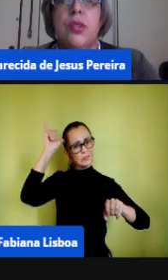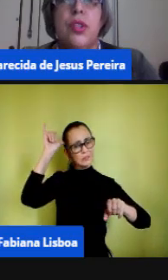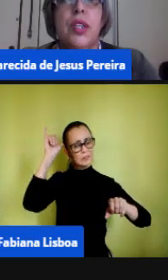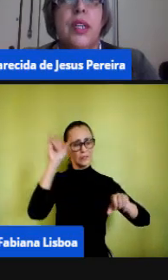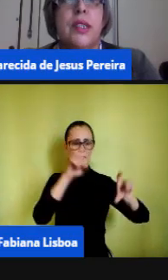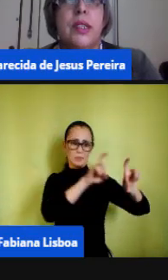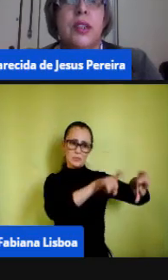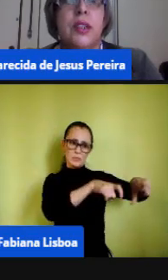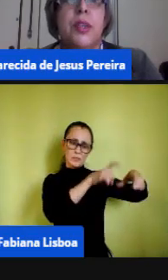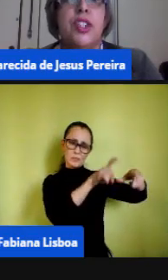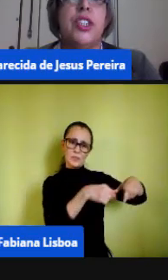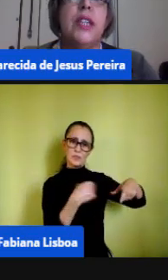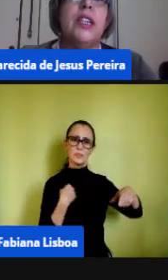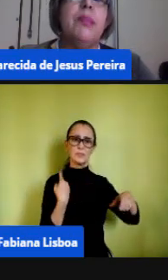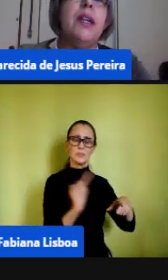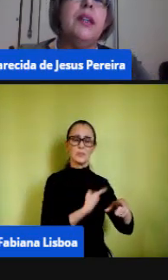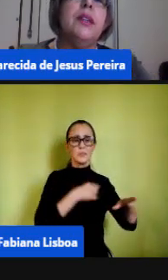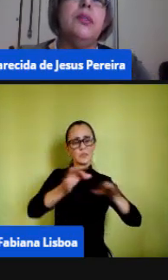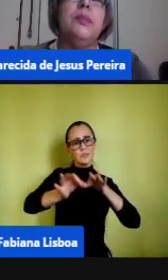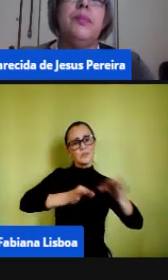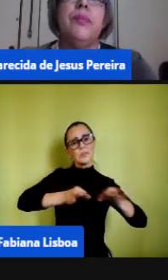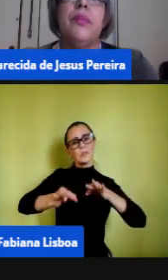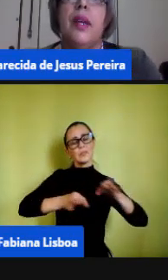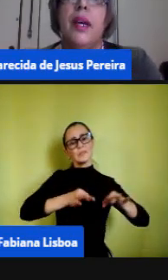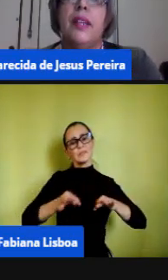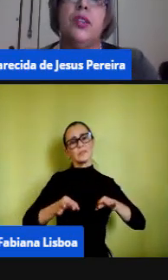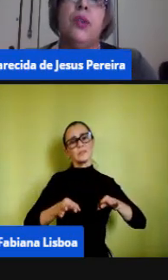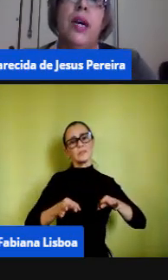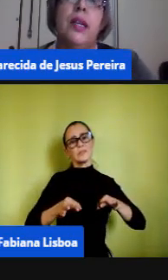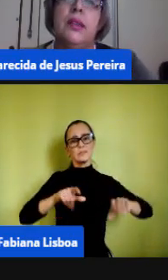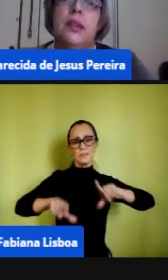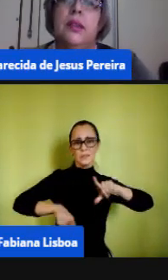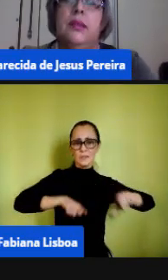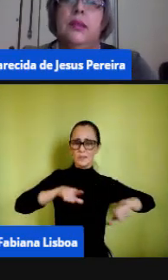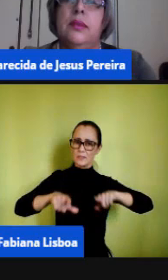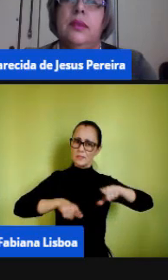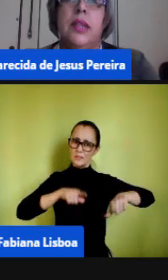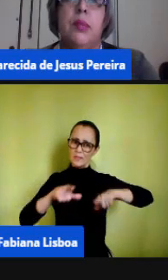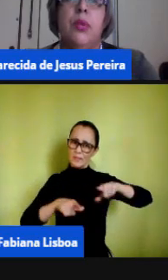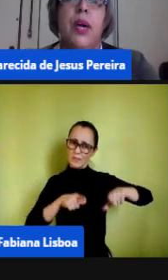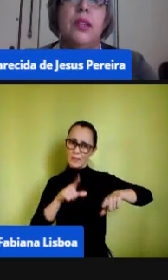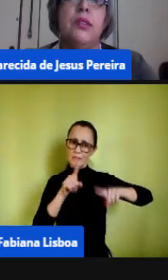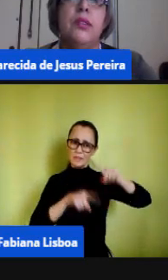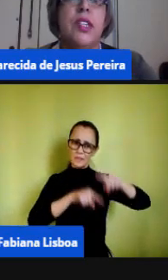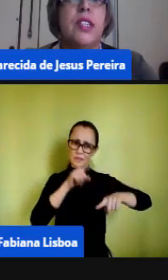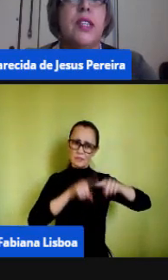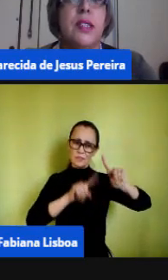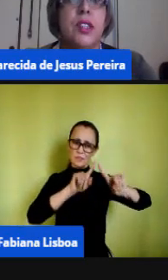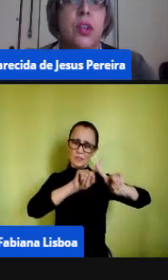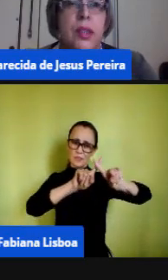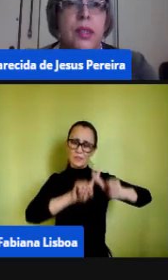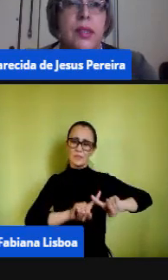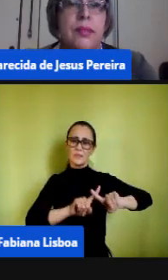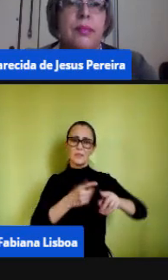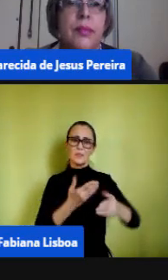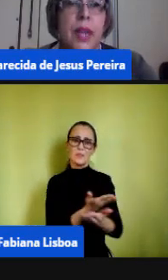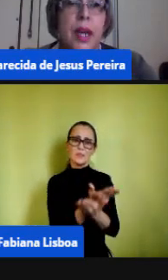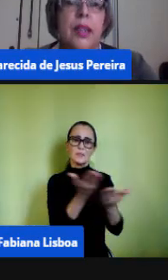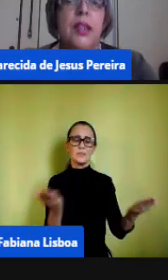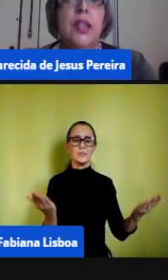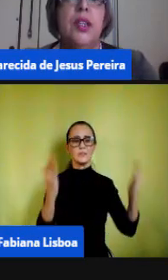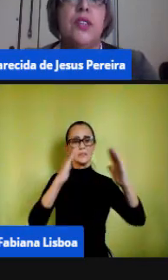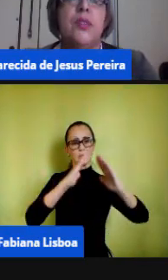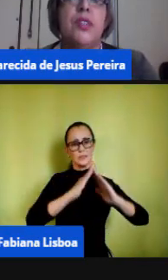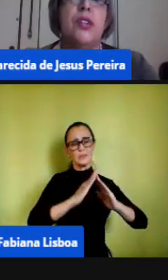estaremos nos organizando para a gente estar trabalhando essa toalha da tabuada com vocês nas escolas,